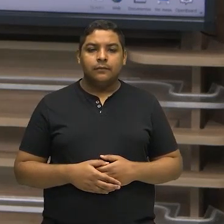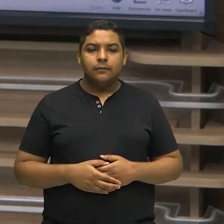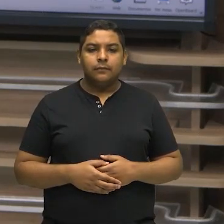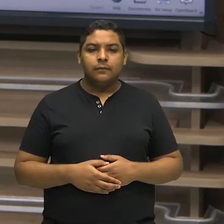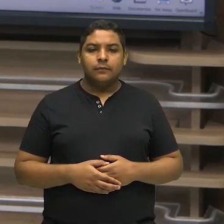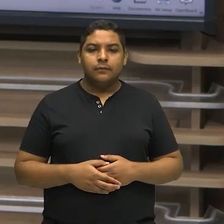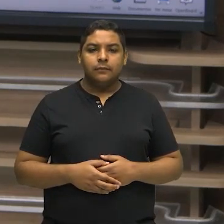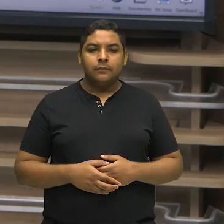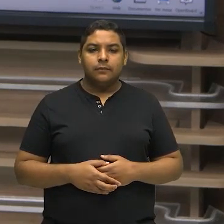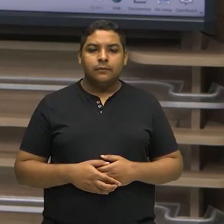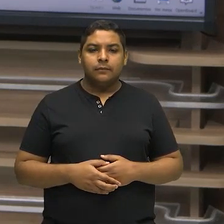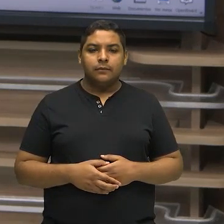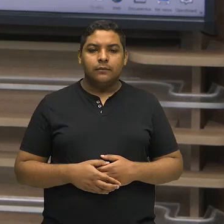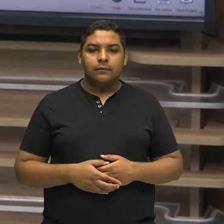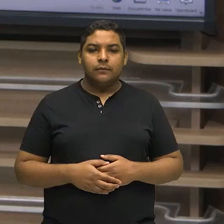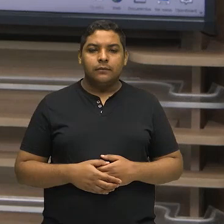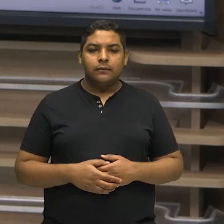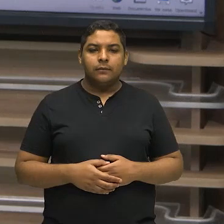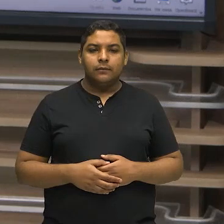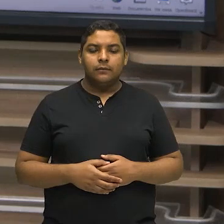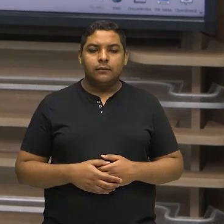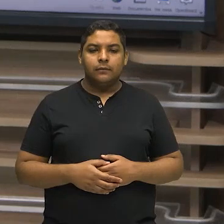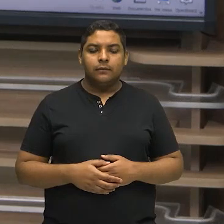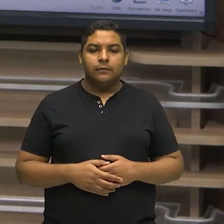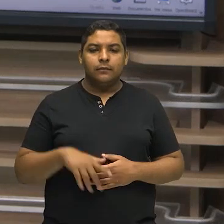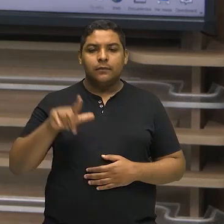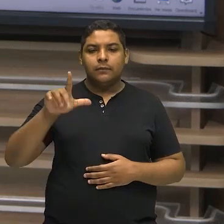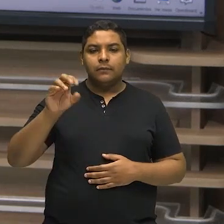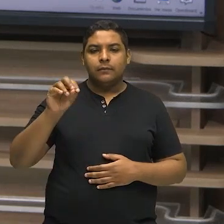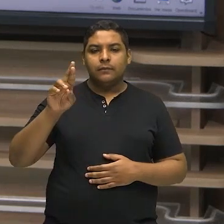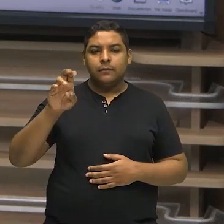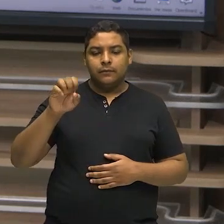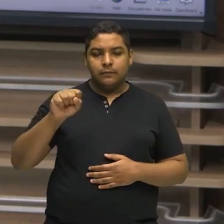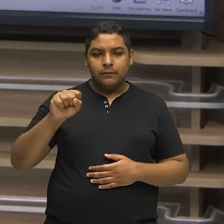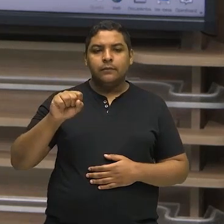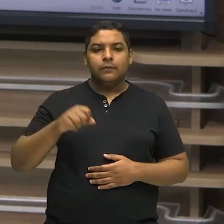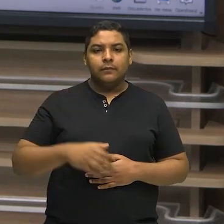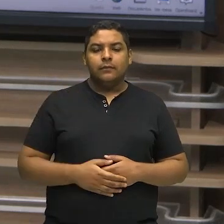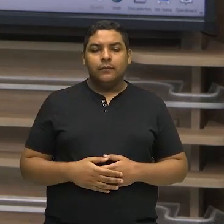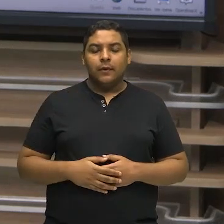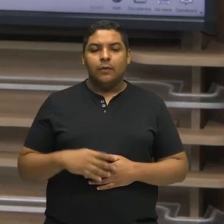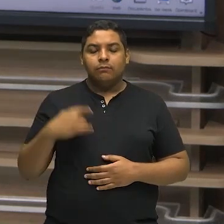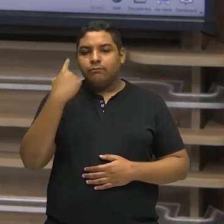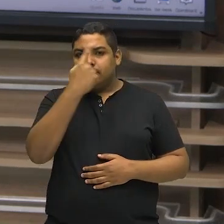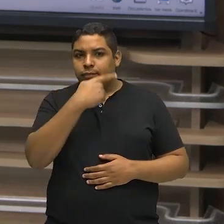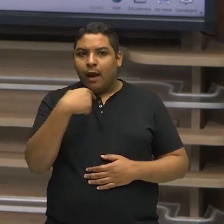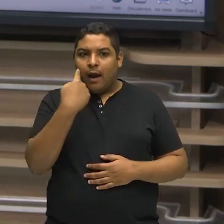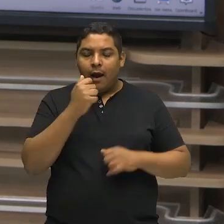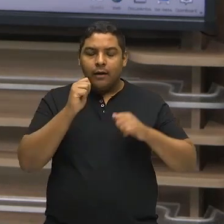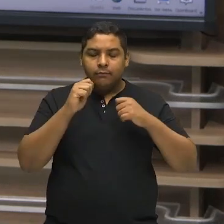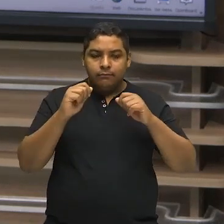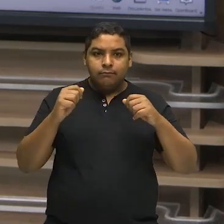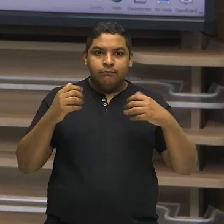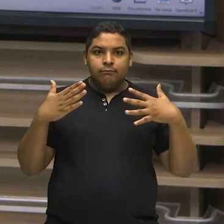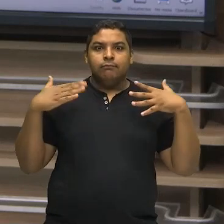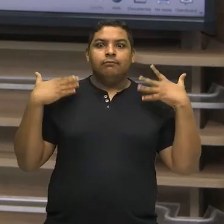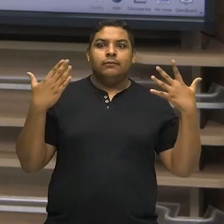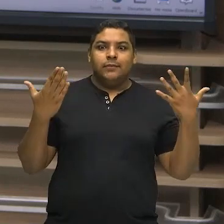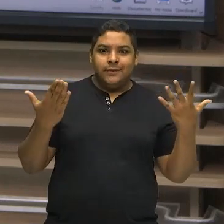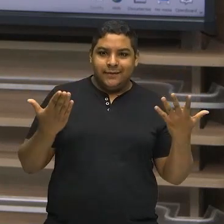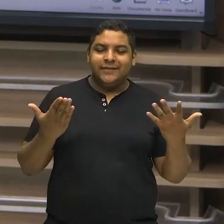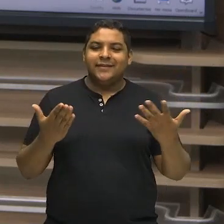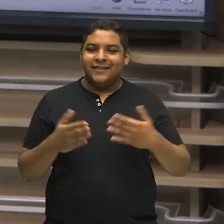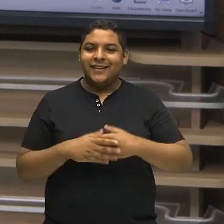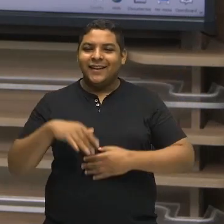Desculpe, Loures Line, ela fez uma carinha espantada. Eu acho que ela um exemplo aí de